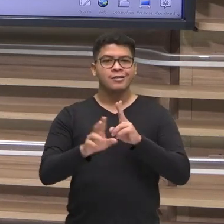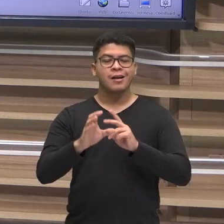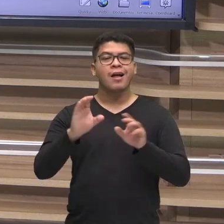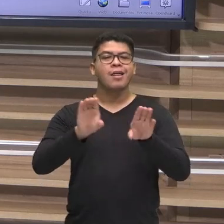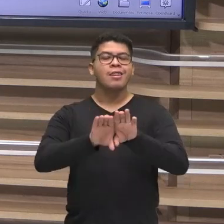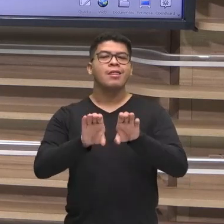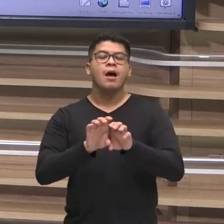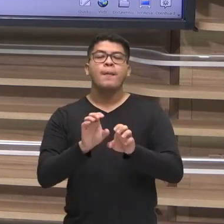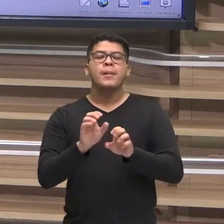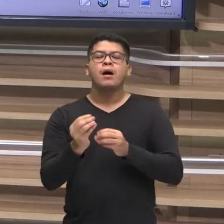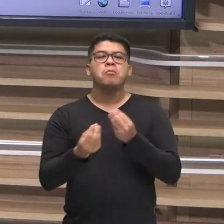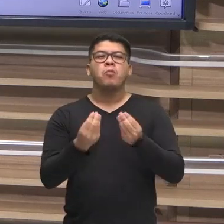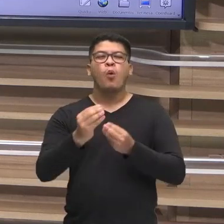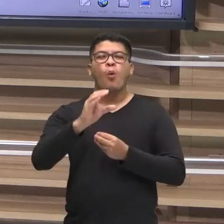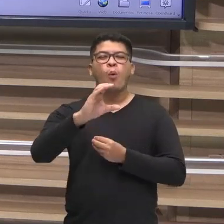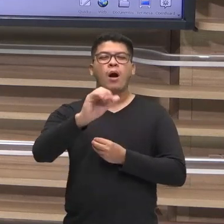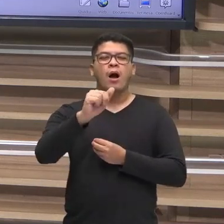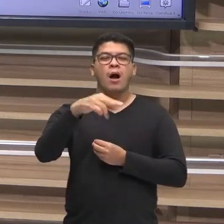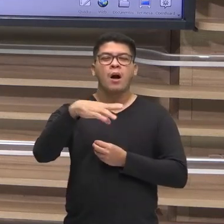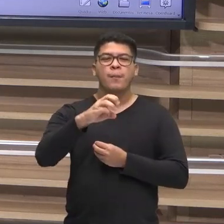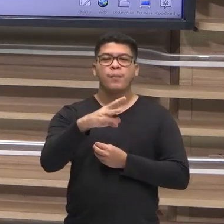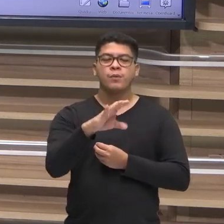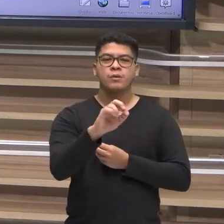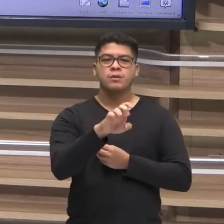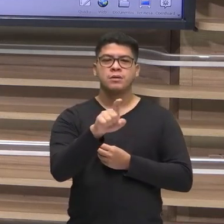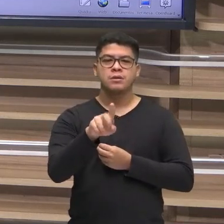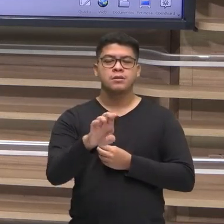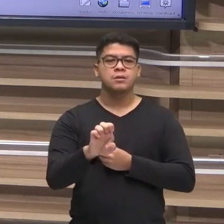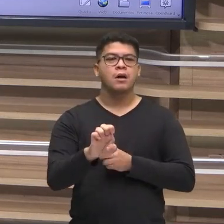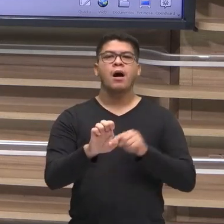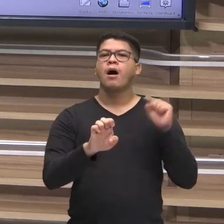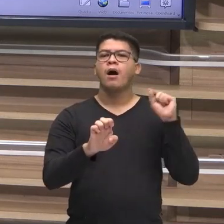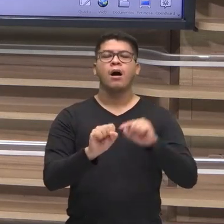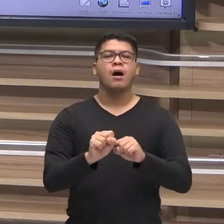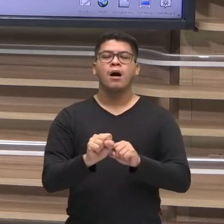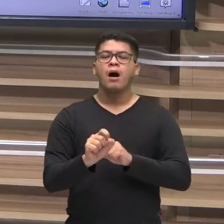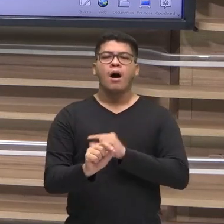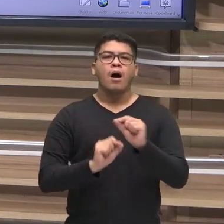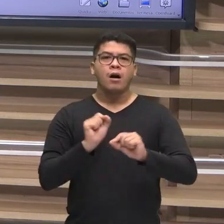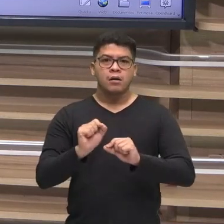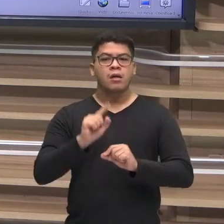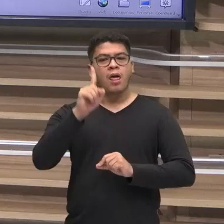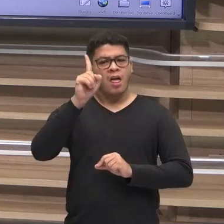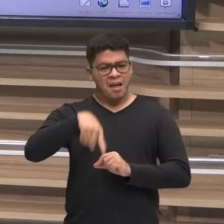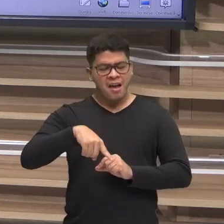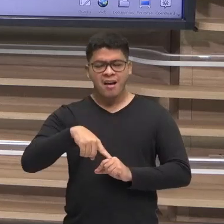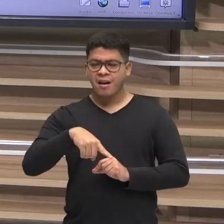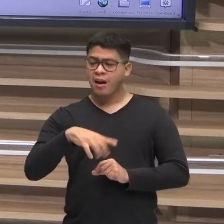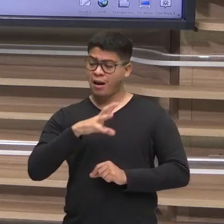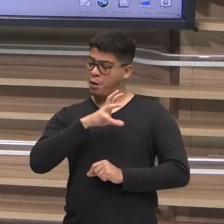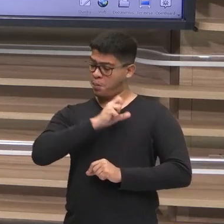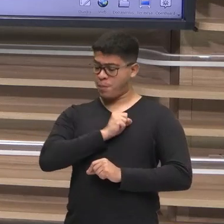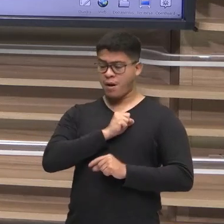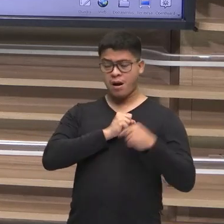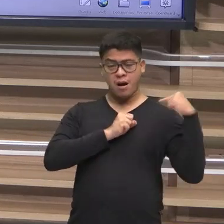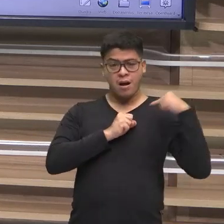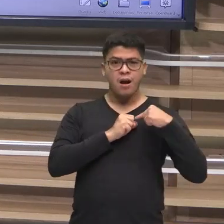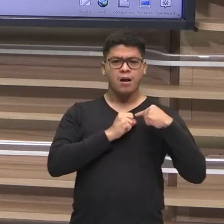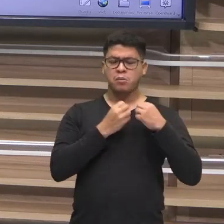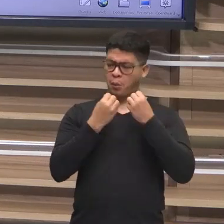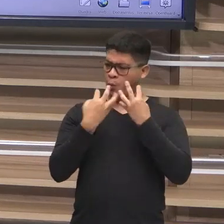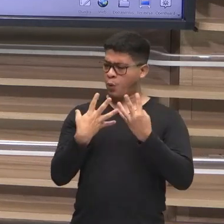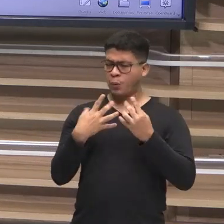que dói e não se sente. Olha só, amar é infernal, porém é bom. Então percebo que nós temos